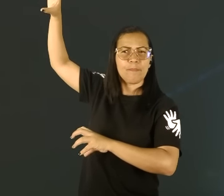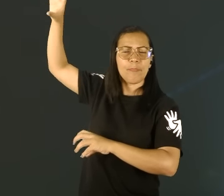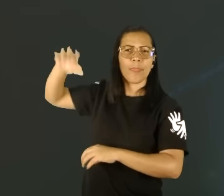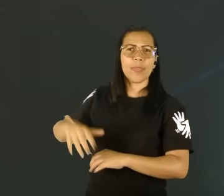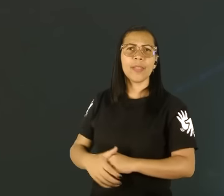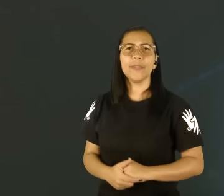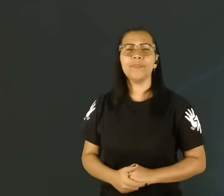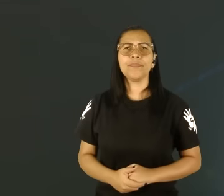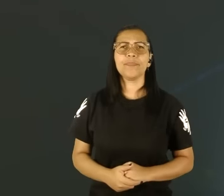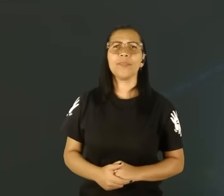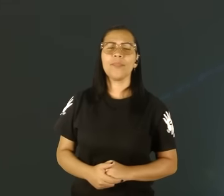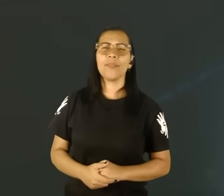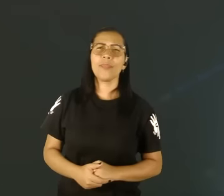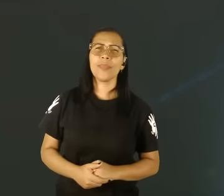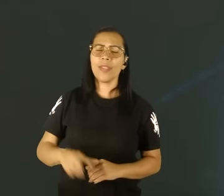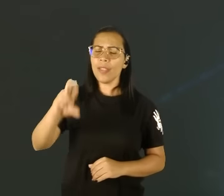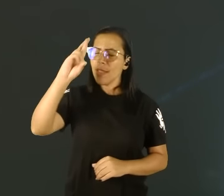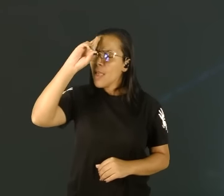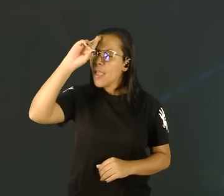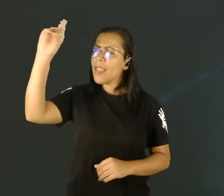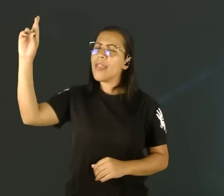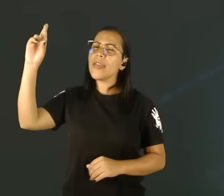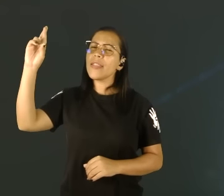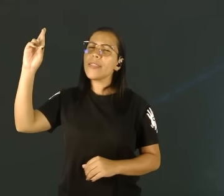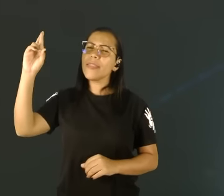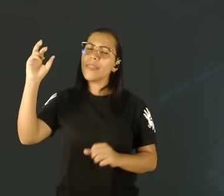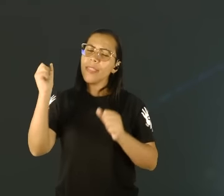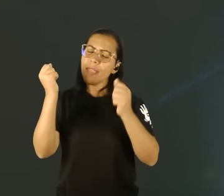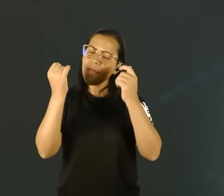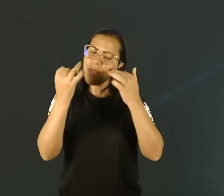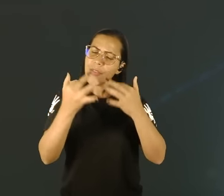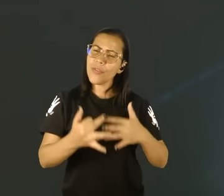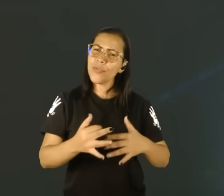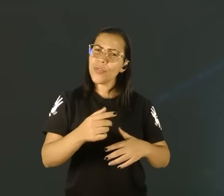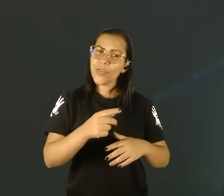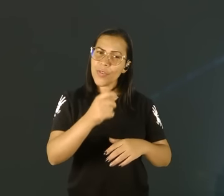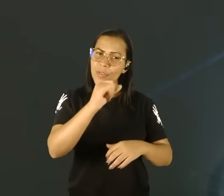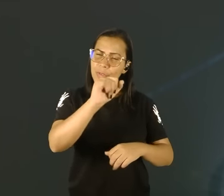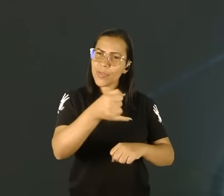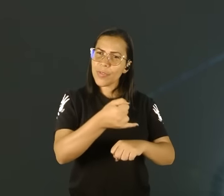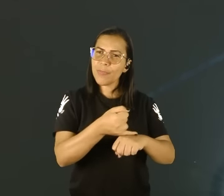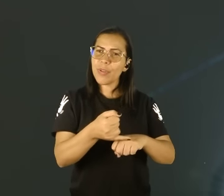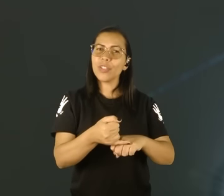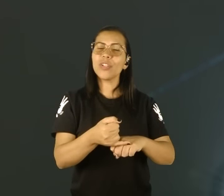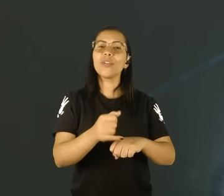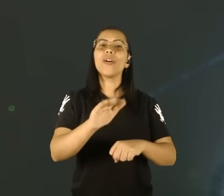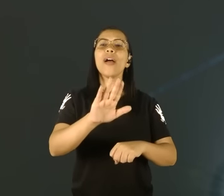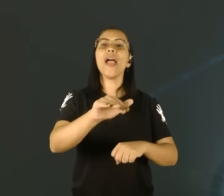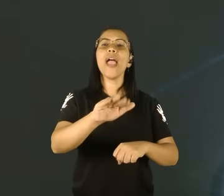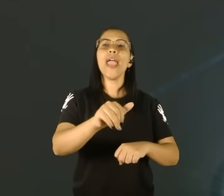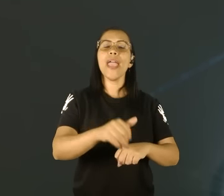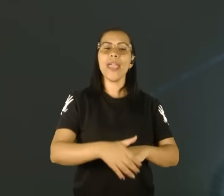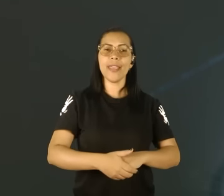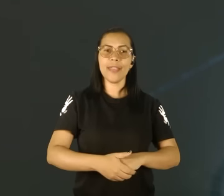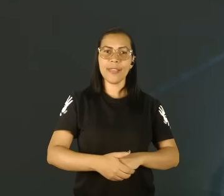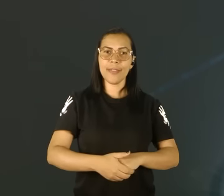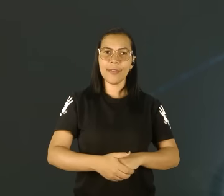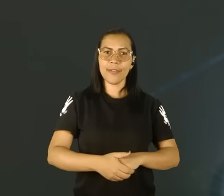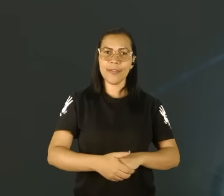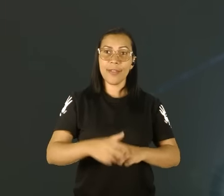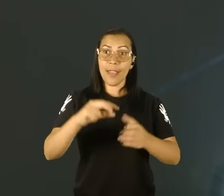profundo, você andou 700 quilômetros e não parou, eu vou lembrar quem você é. Você sabe o que Deus lembrou